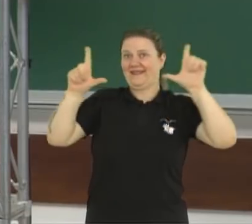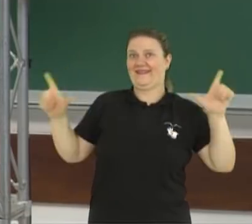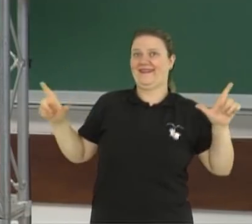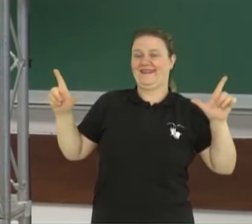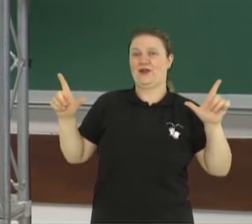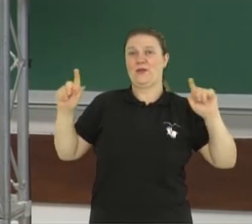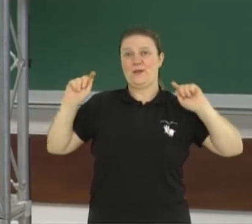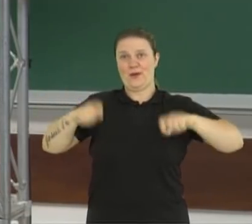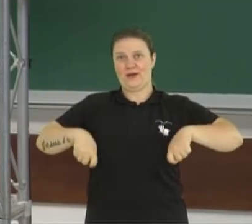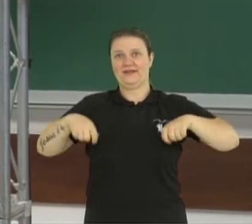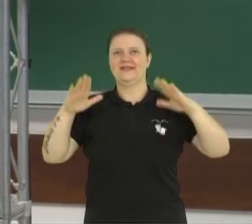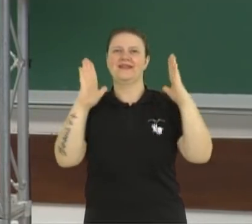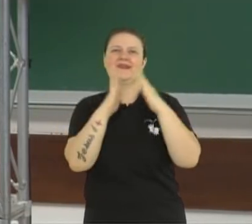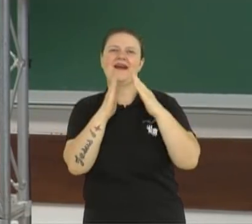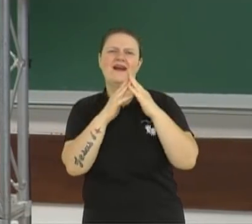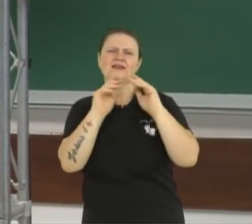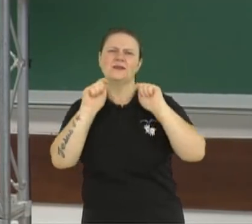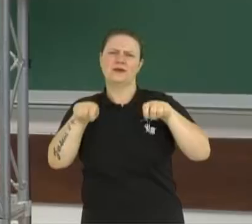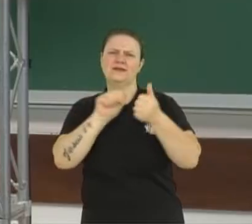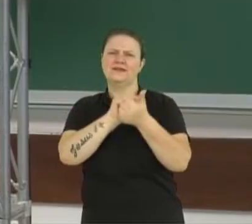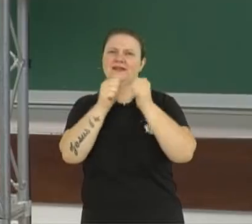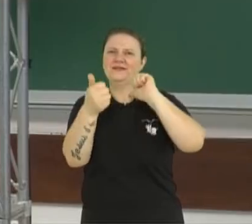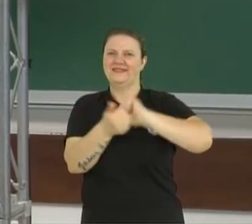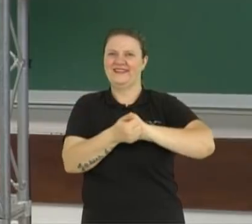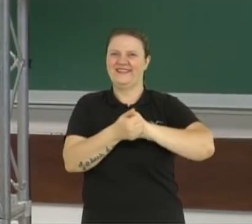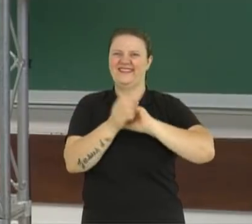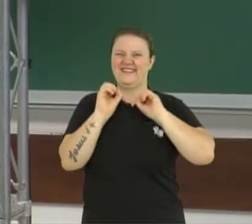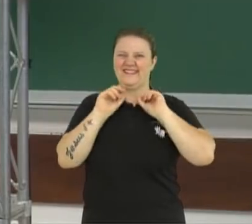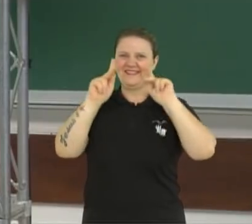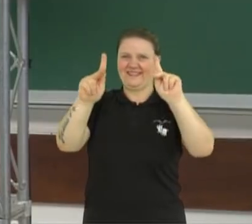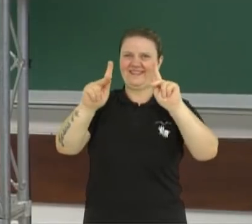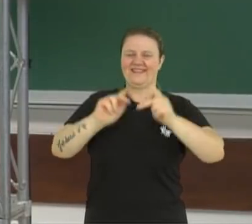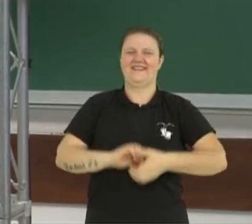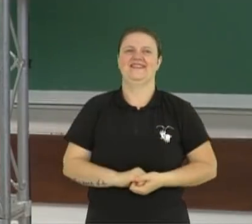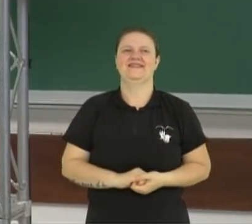aí na sua casa dá para fazer alguma adaptação. Beleza?